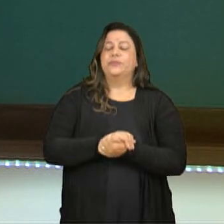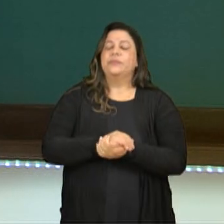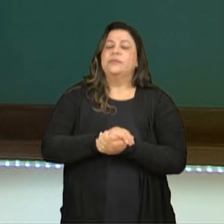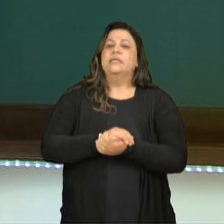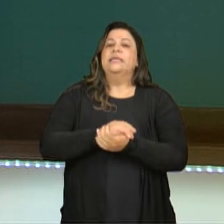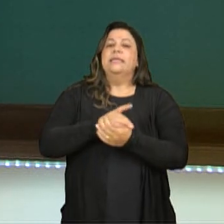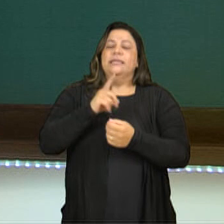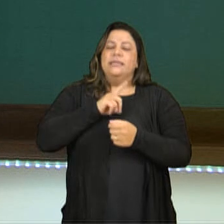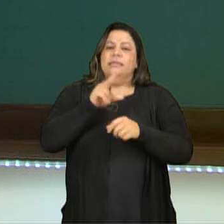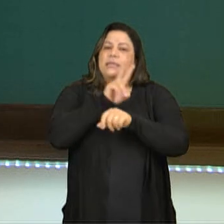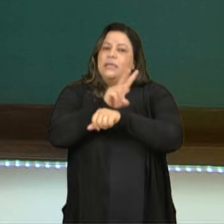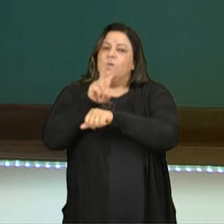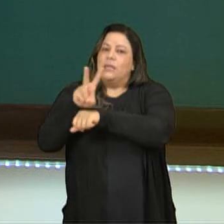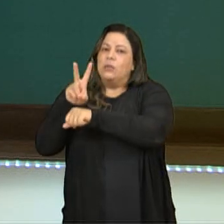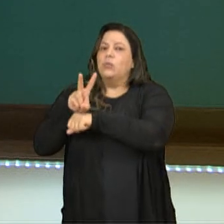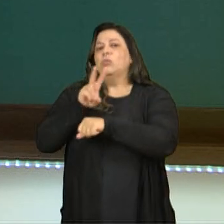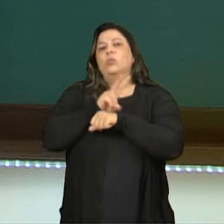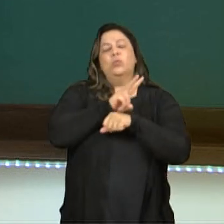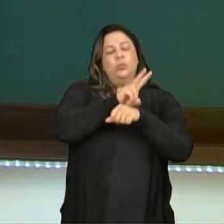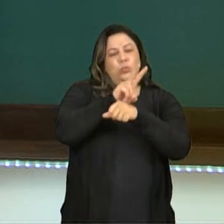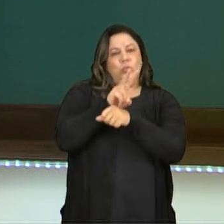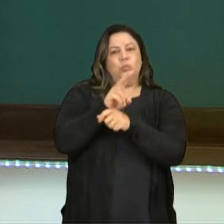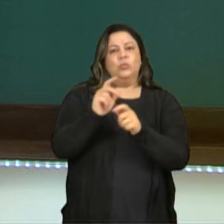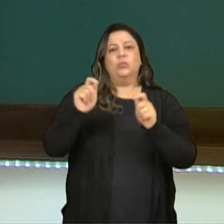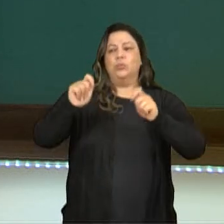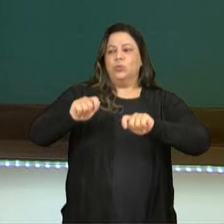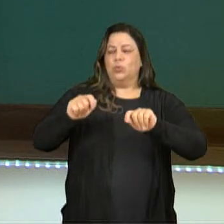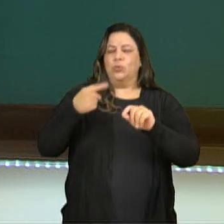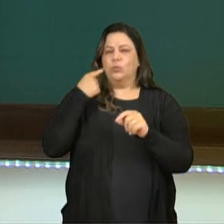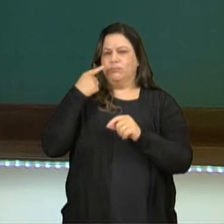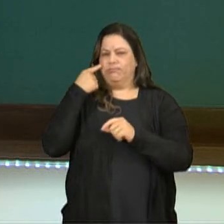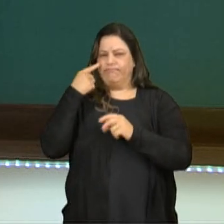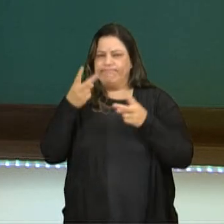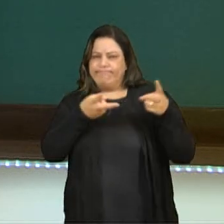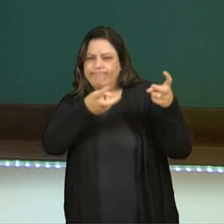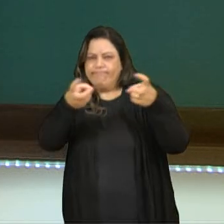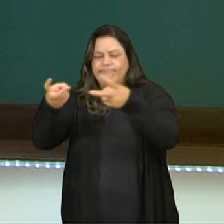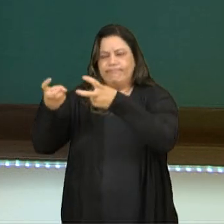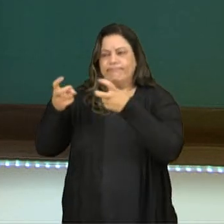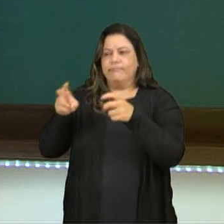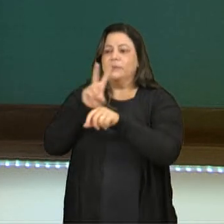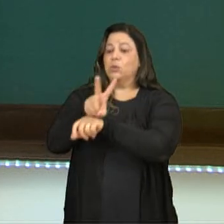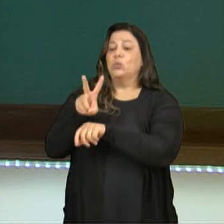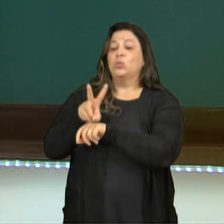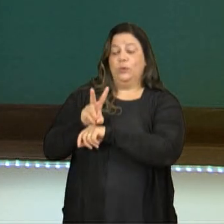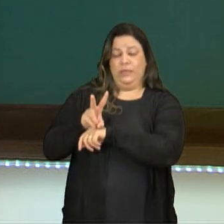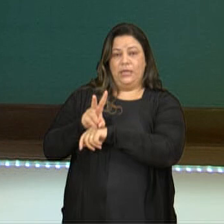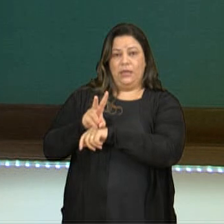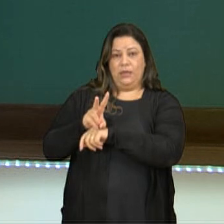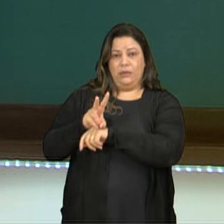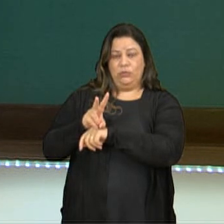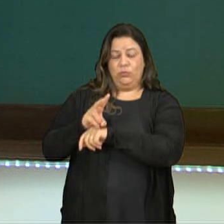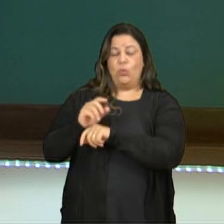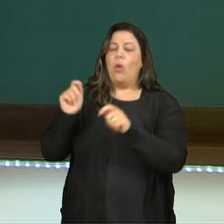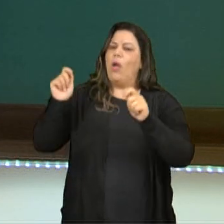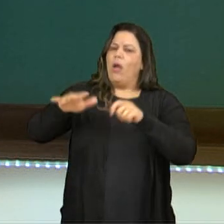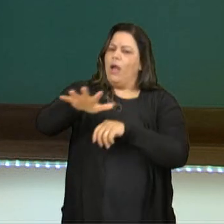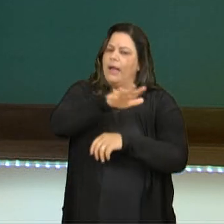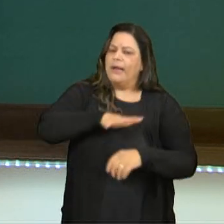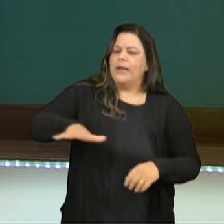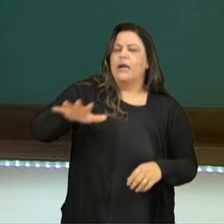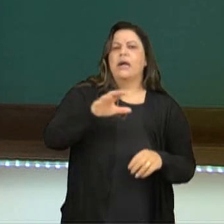unidades de uso sustentável, como as reservas extrativistas, que aí são áreas onde